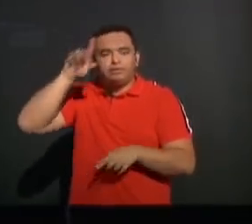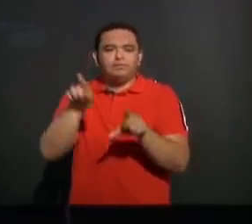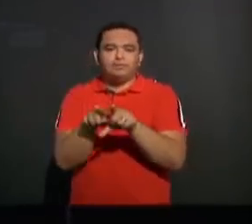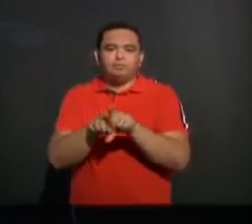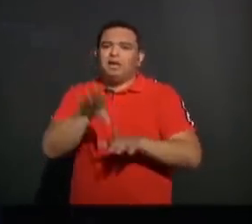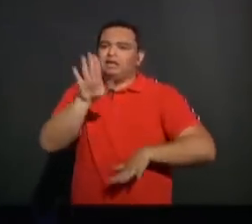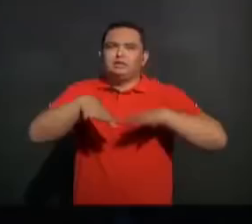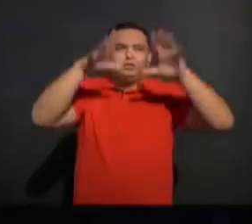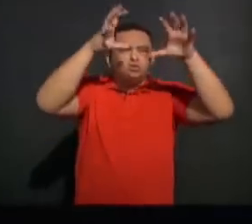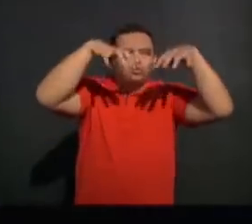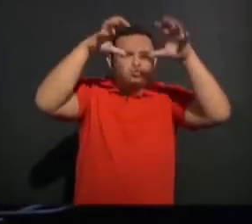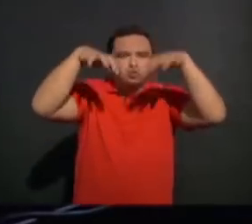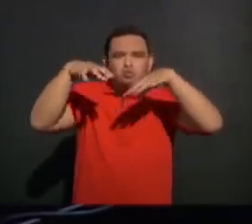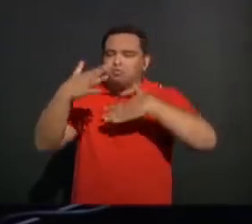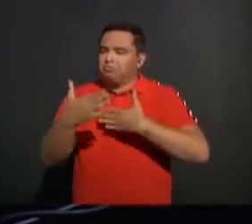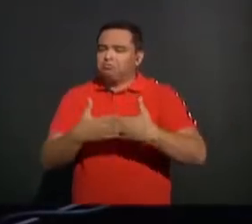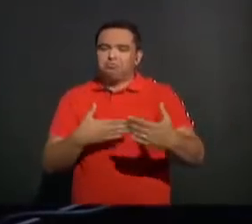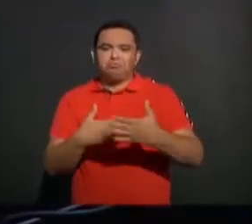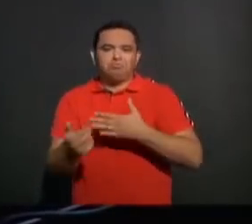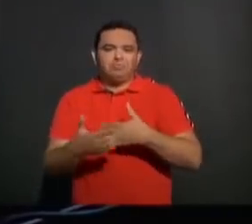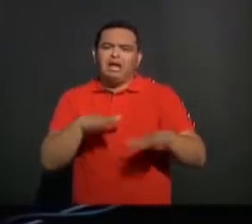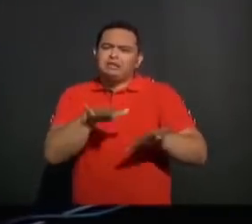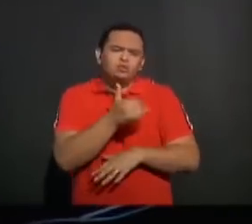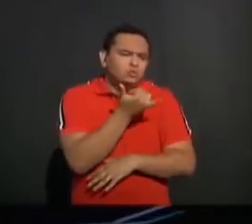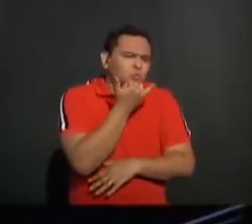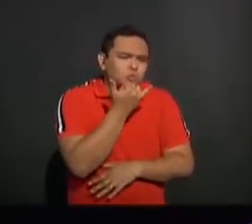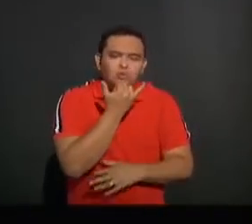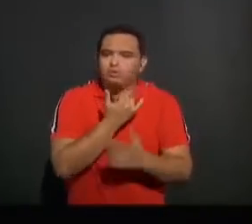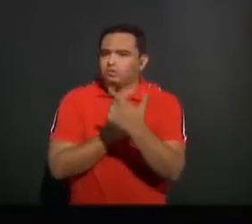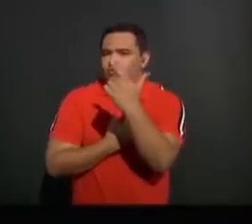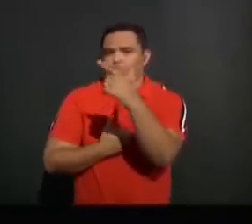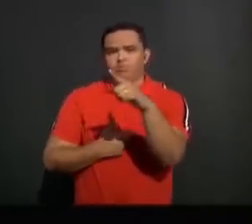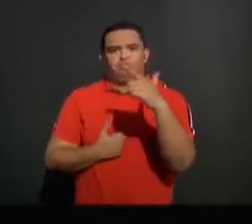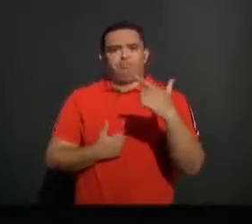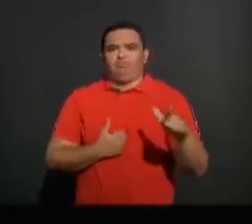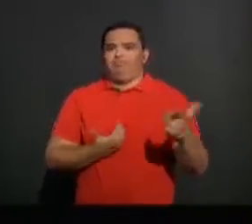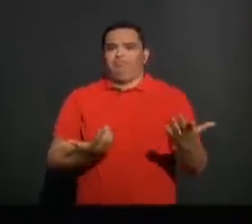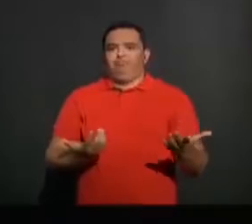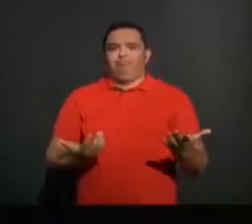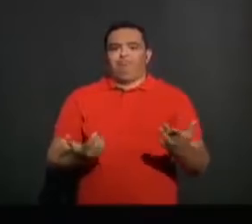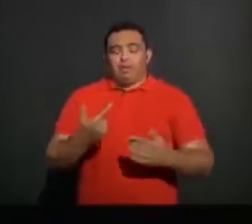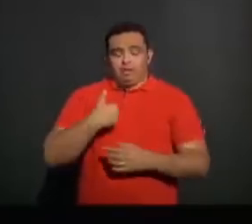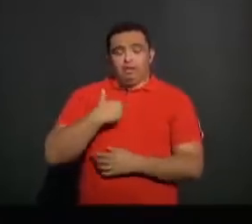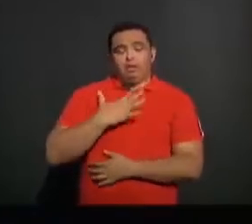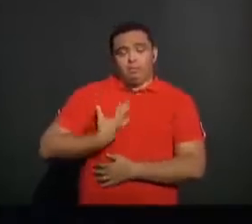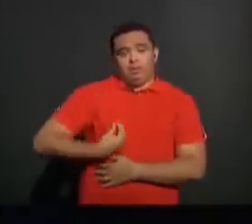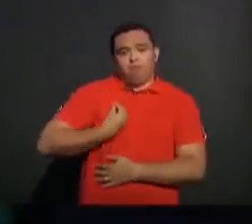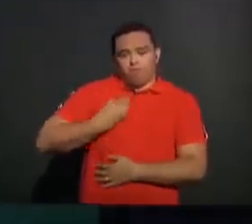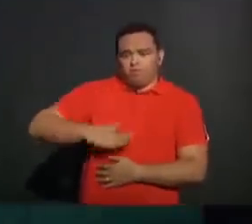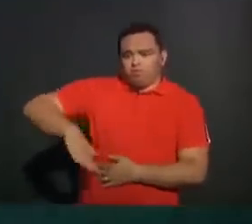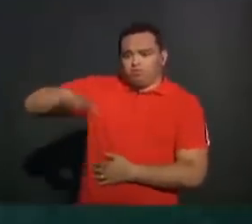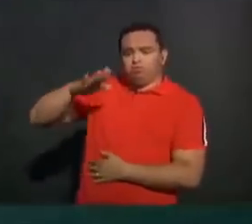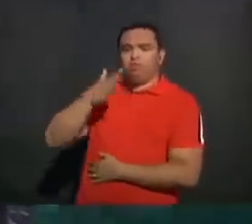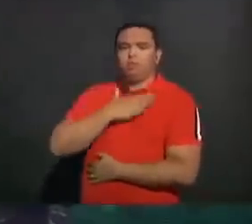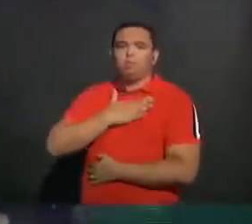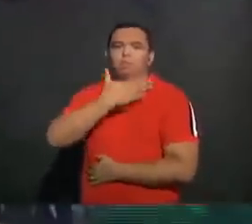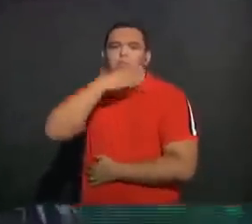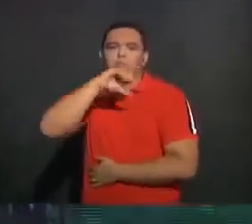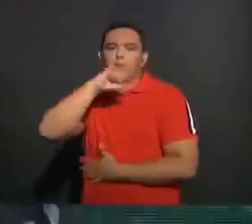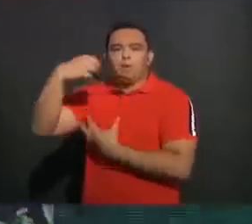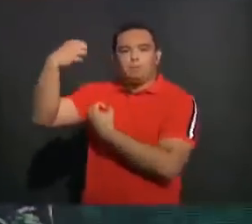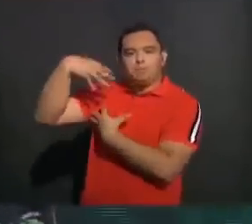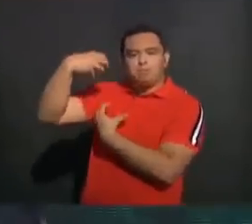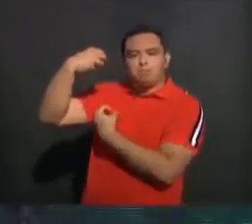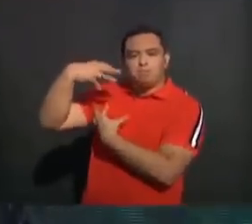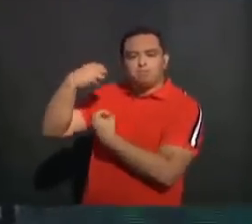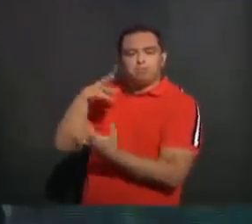com chuva. Soldado não dá desculpa. Eu cresci ouvindo meu pai e meus avós